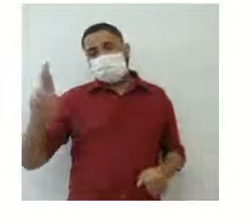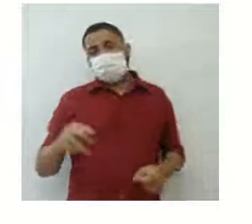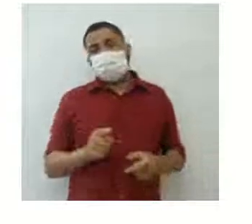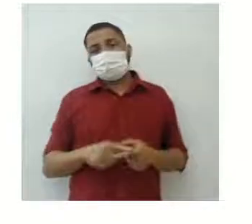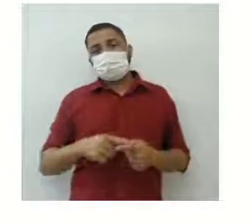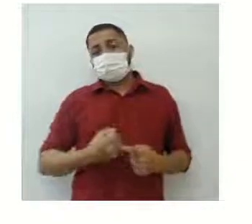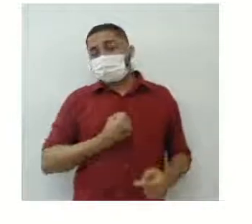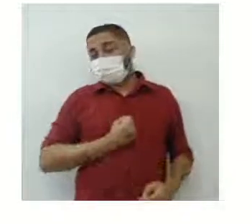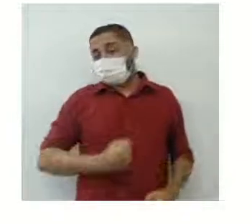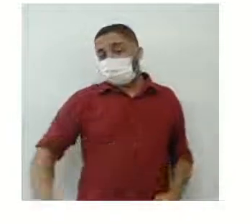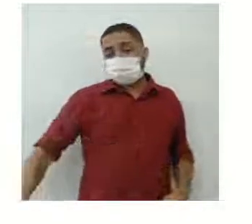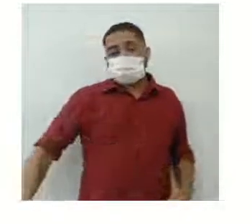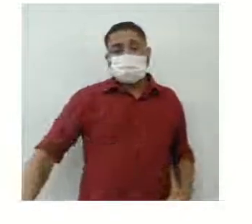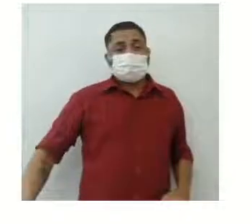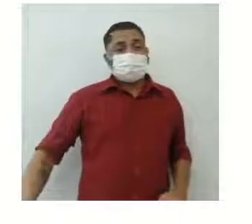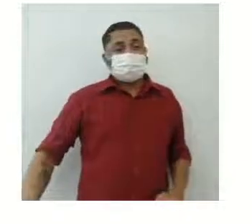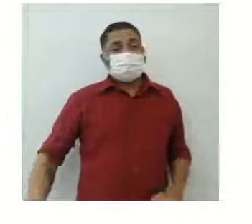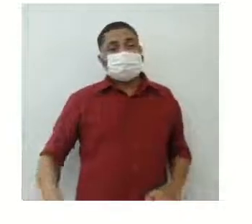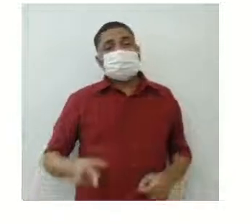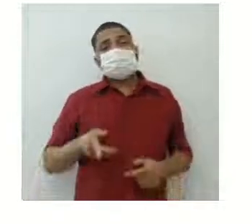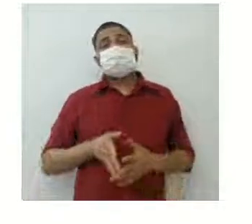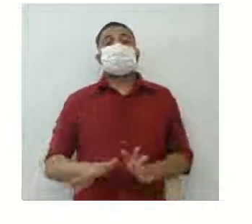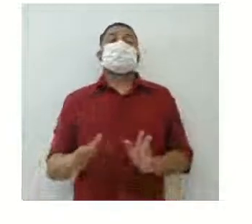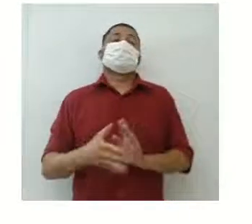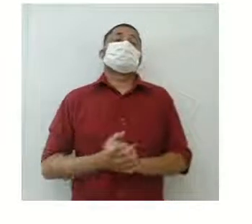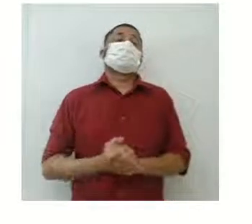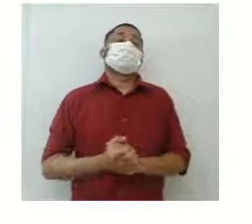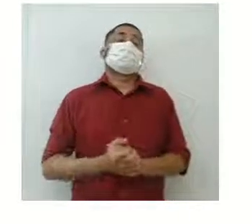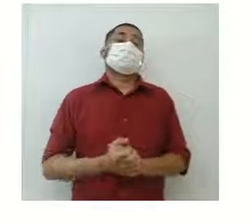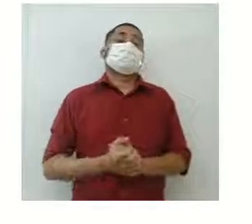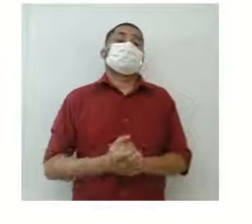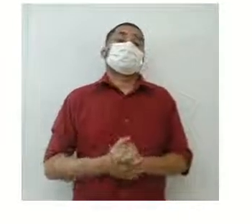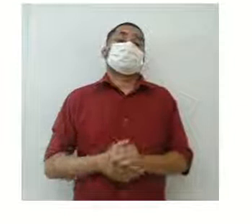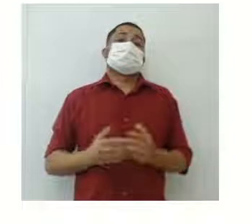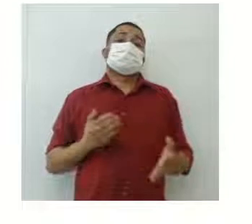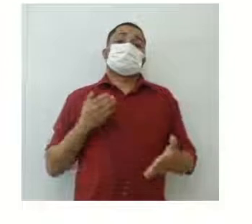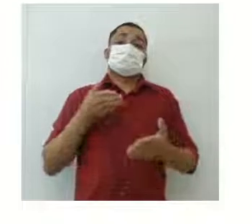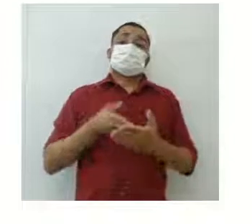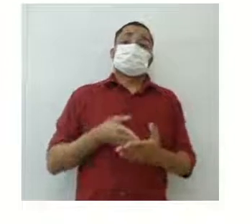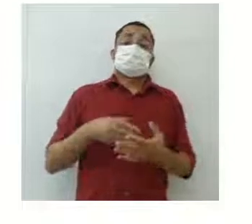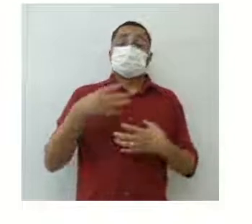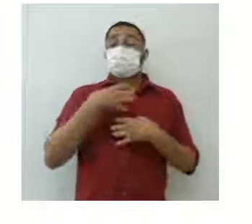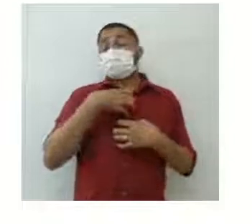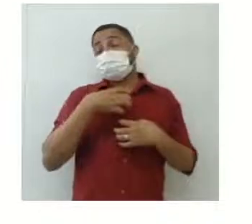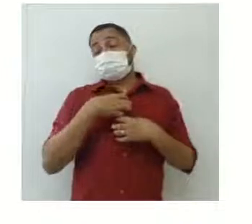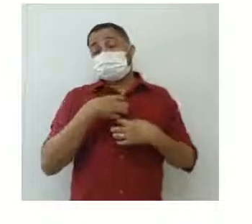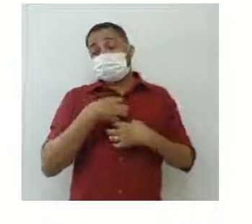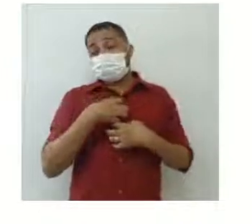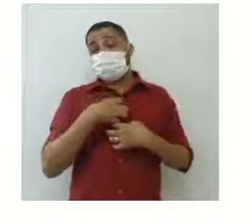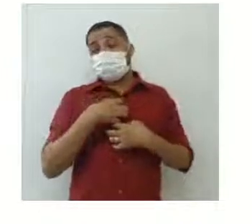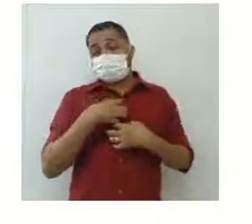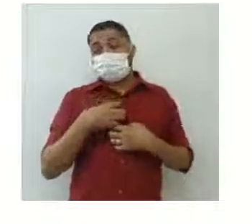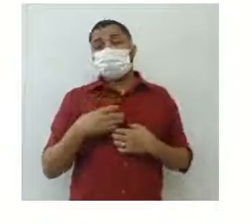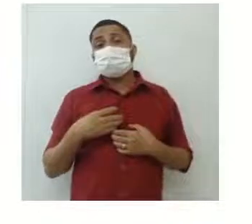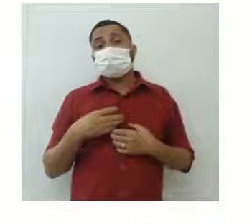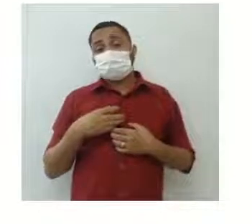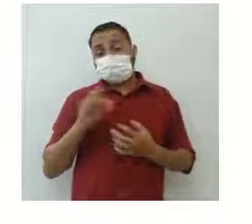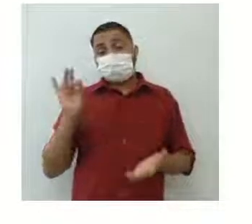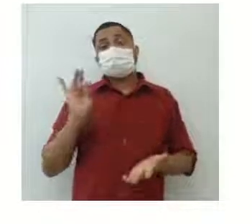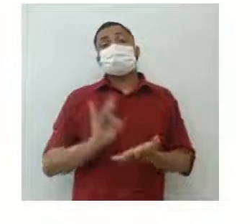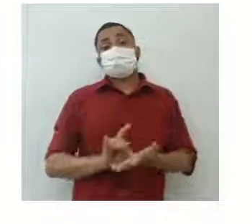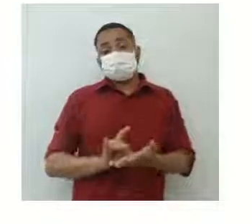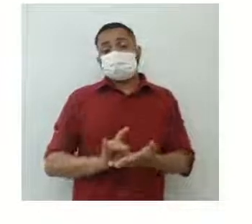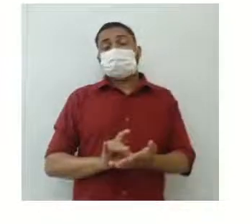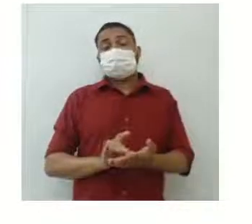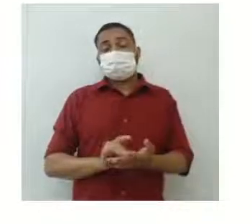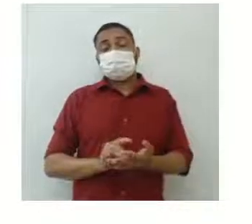né? Dos seus nascituros. Ou seja, essa última forma, né, chamada fatos, ao